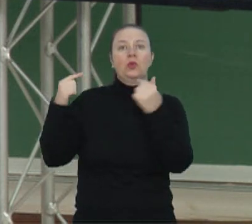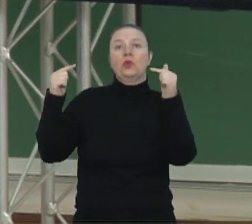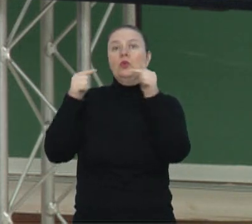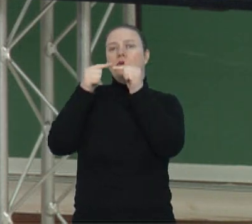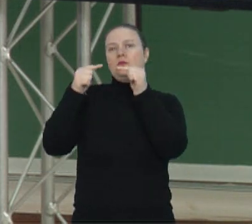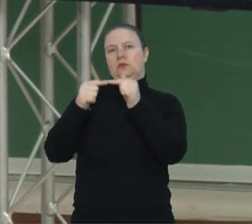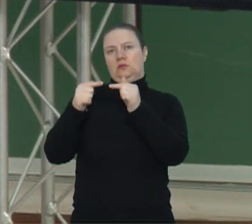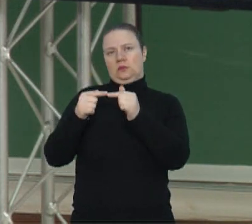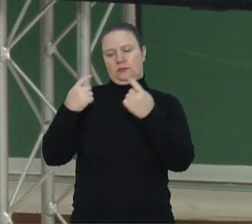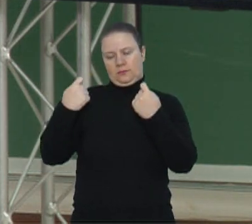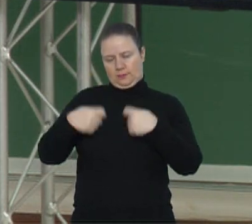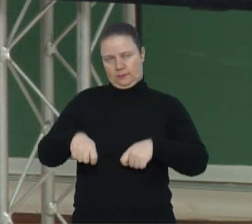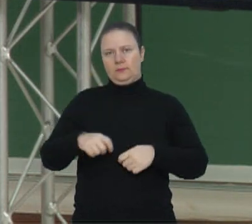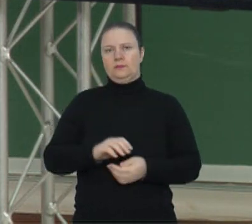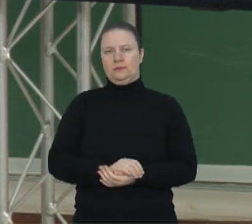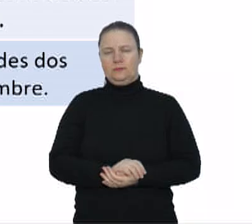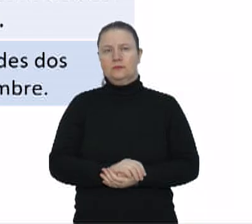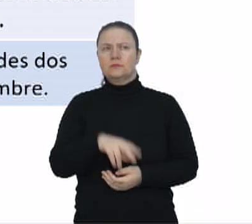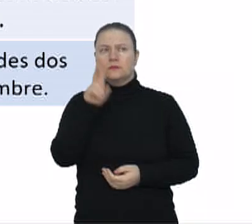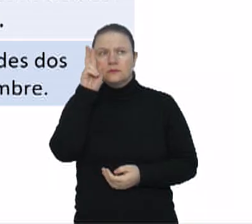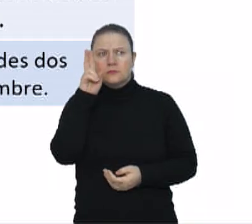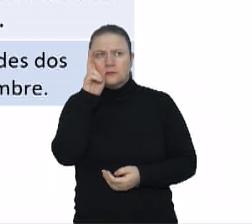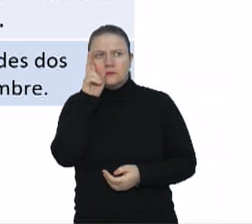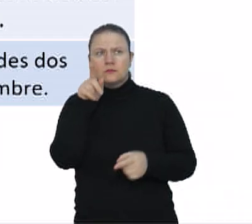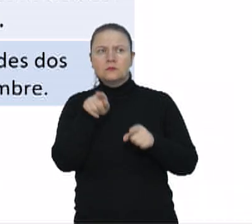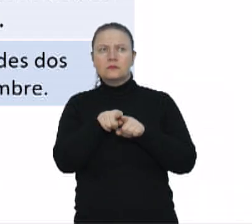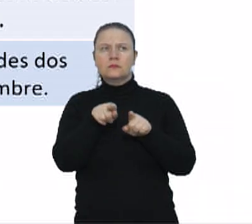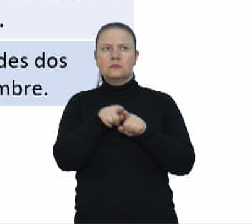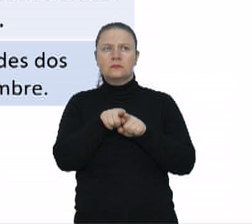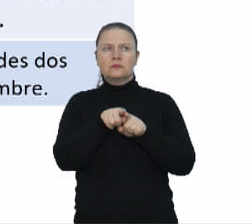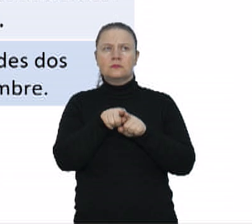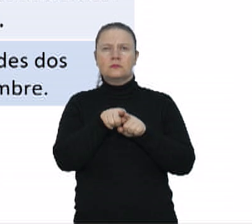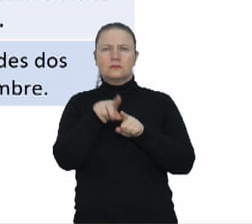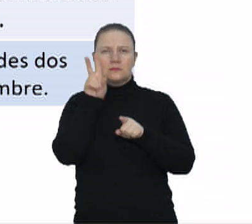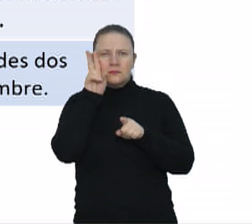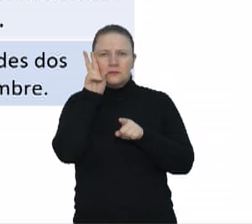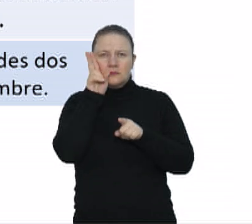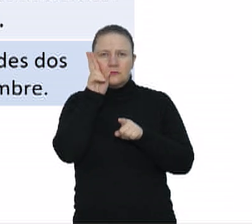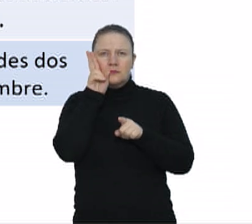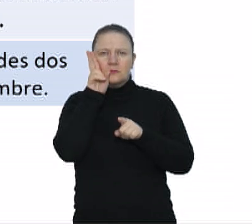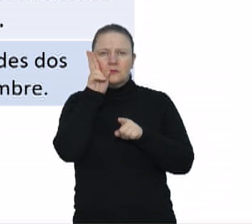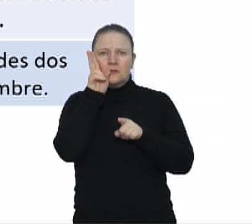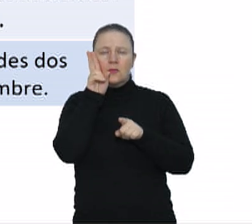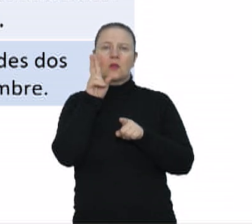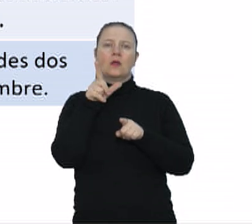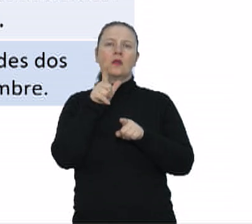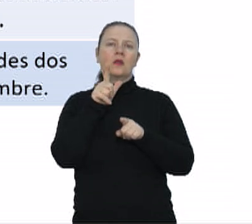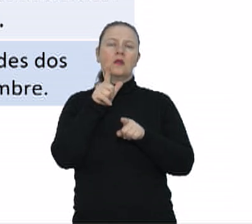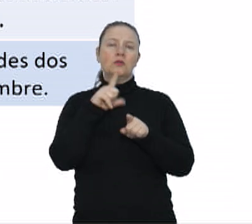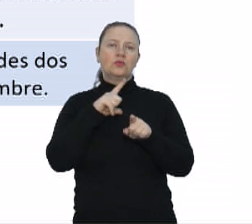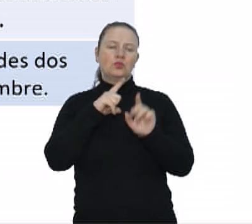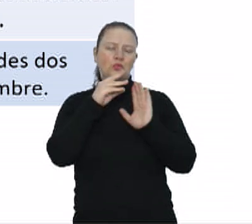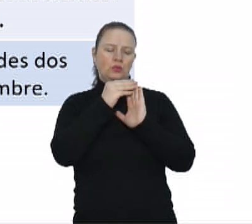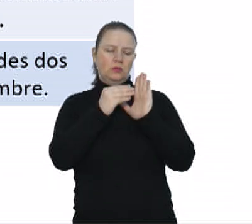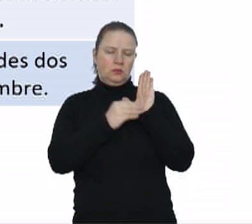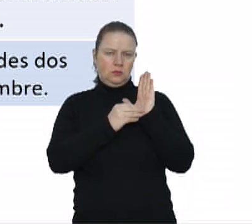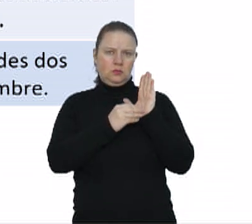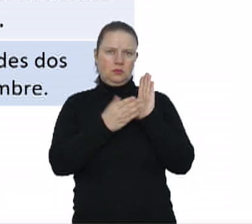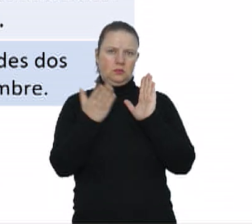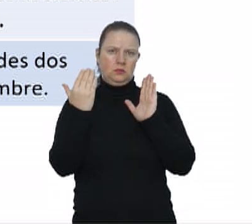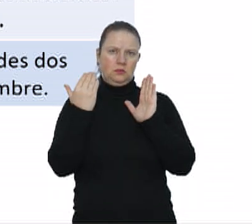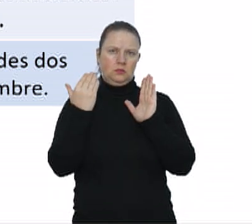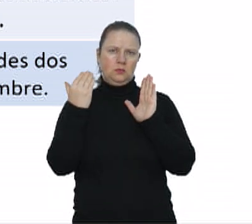combinados? Lembrando que a gente viu isso a partir das notações musicais, que aqui a gente não vai ver, mas eram modos